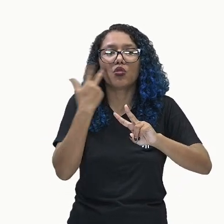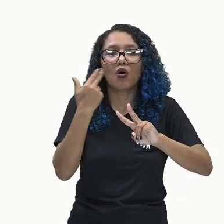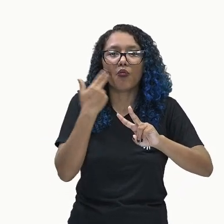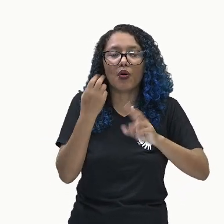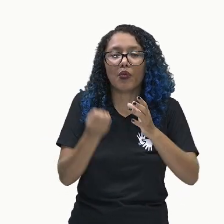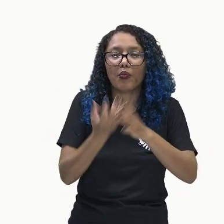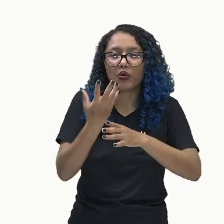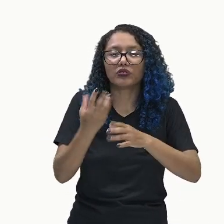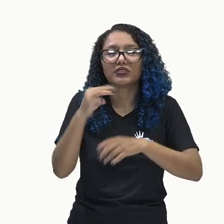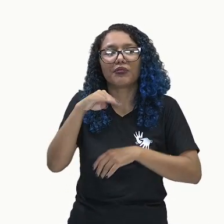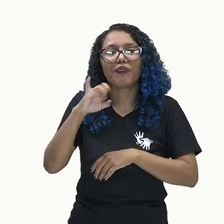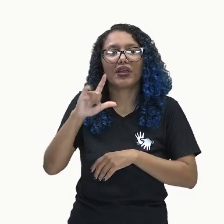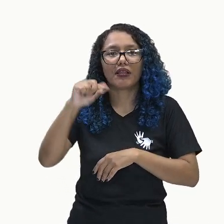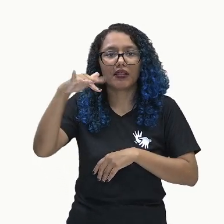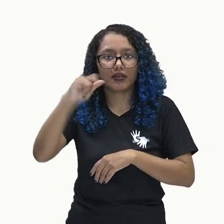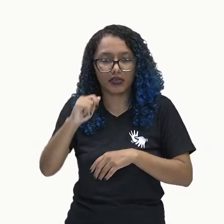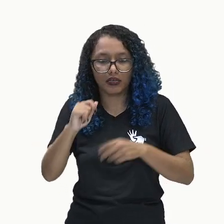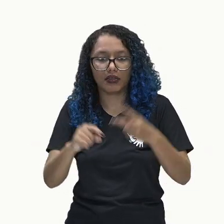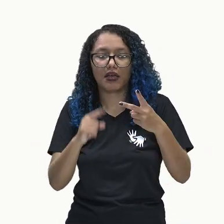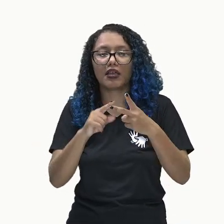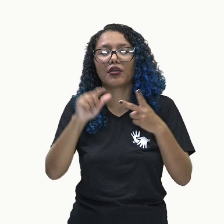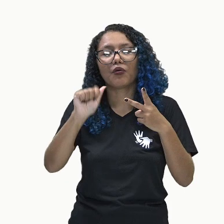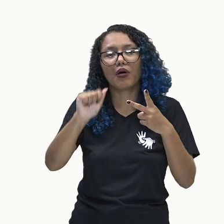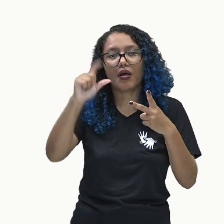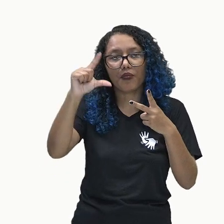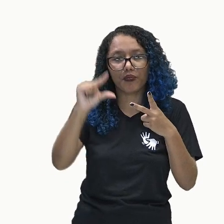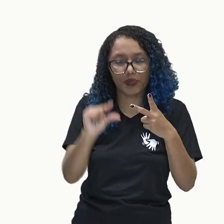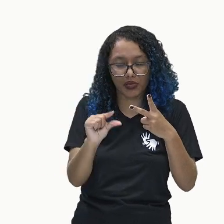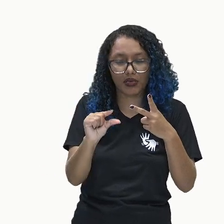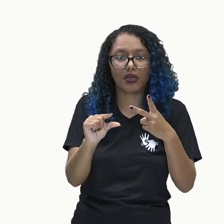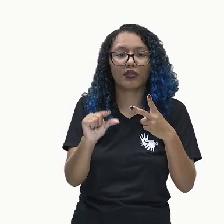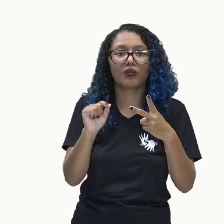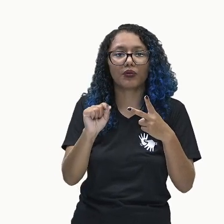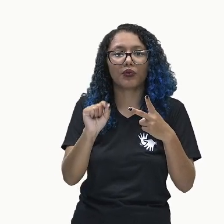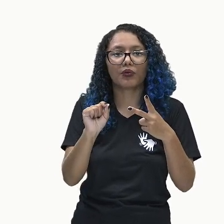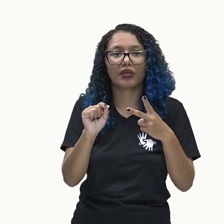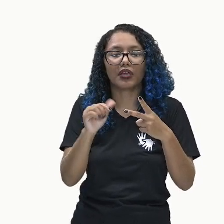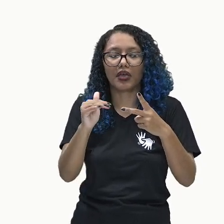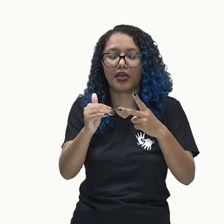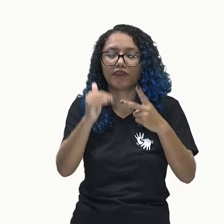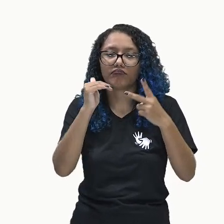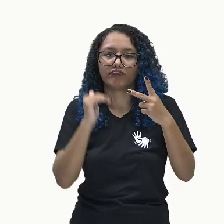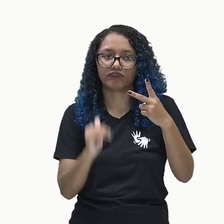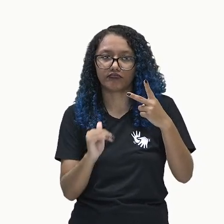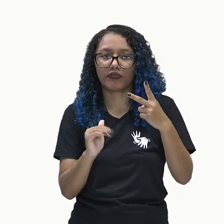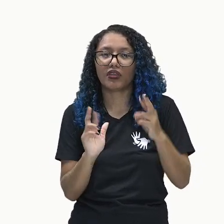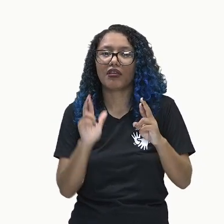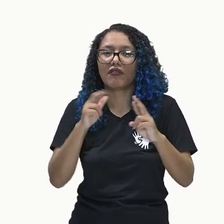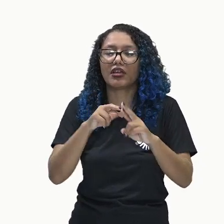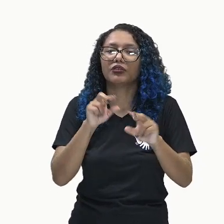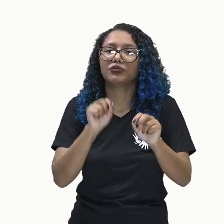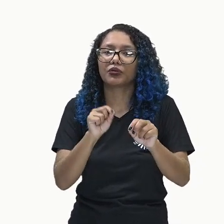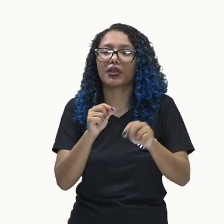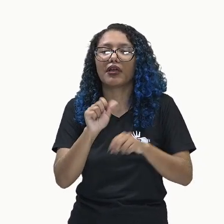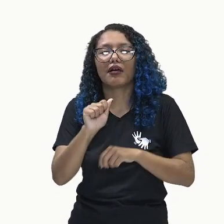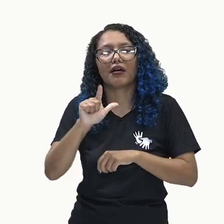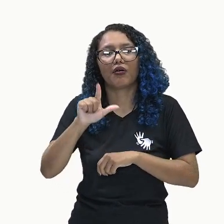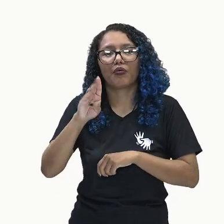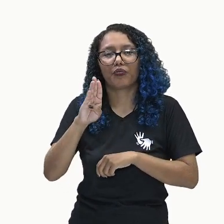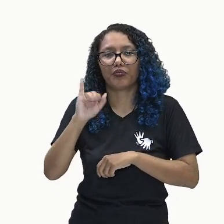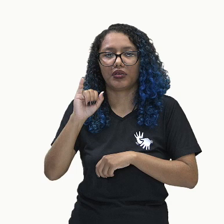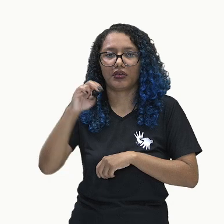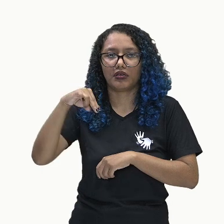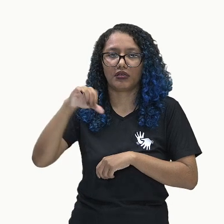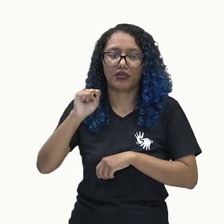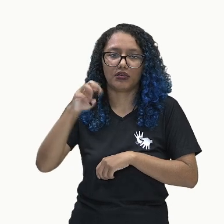do albinismo, e o azinho, para esse exemplo, vai ser o alelo recessivo para o albinismo. Os padrões de herança podem